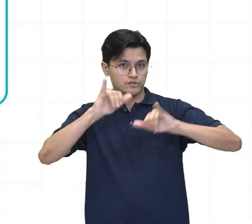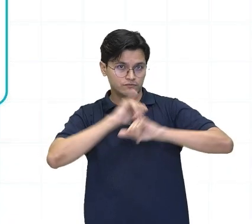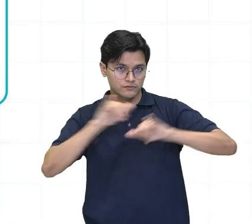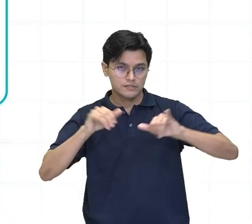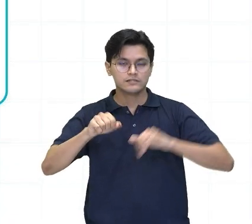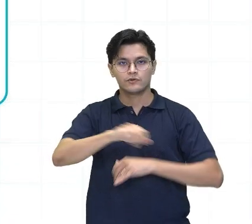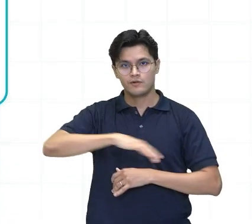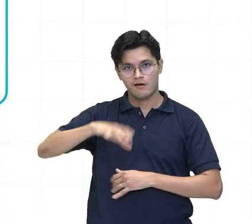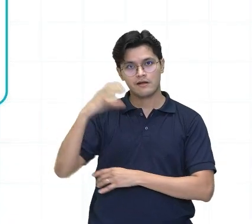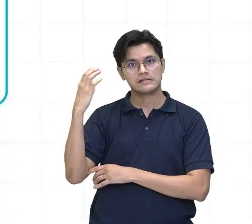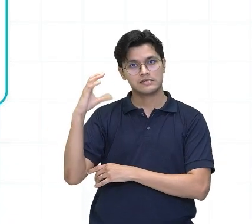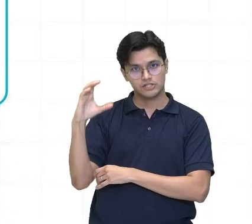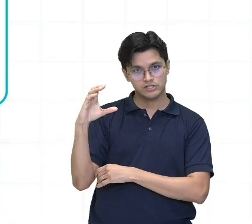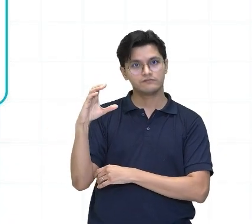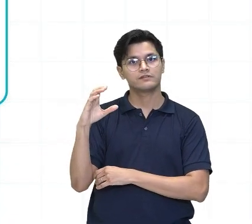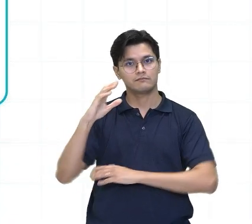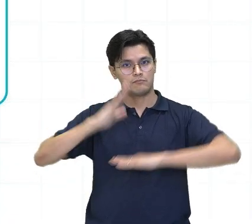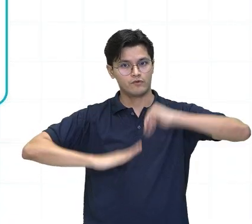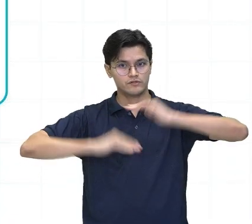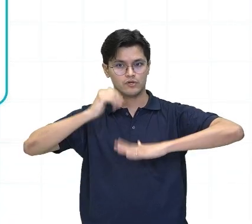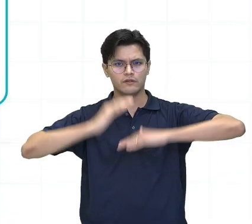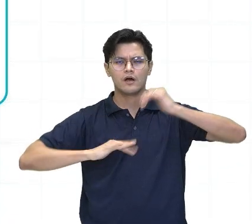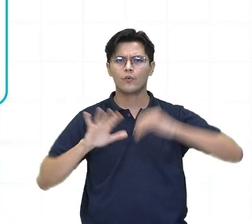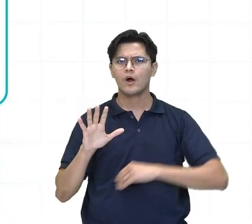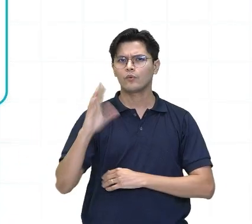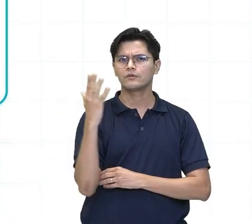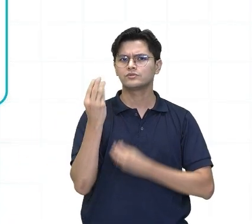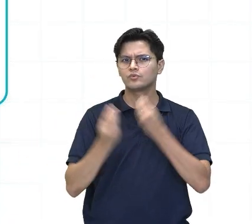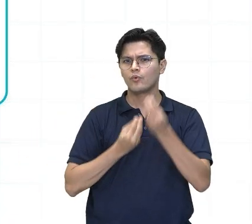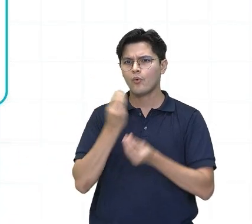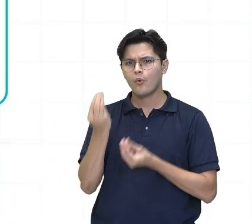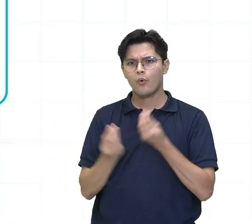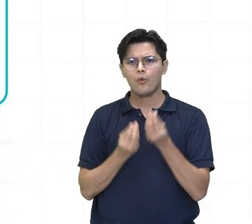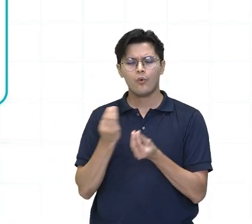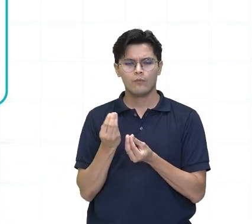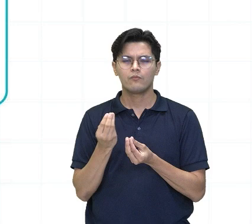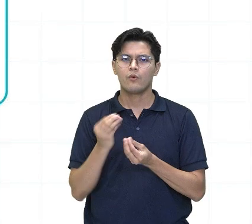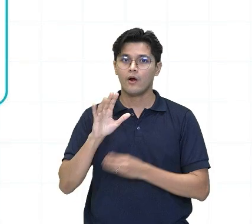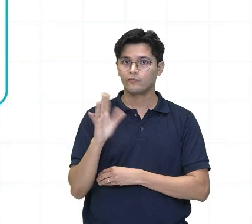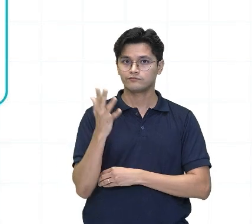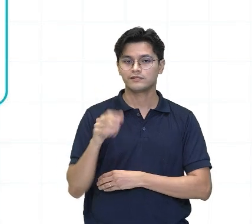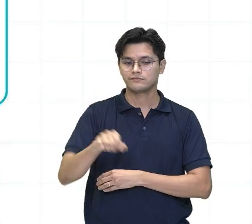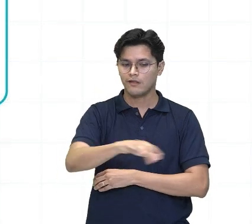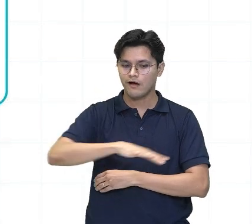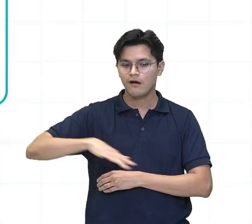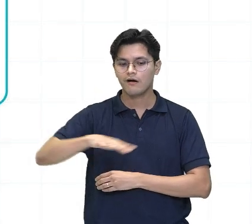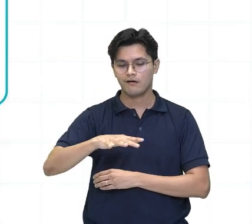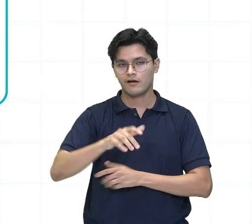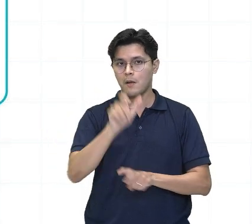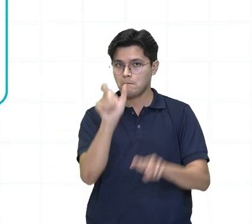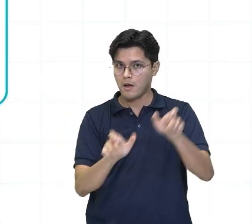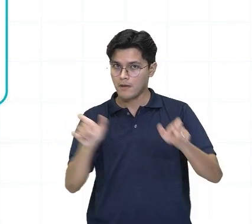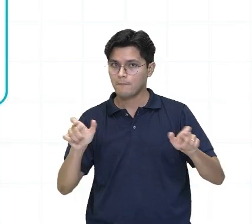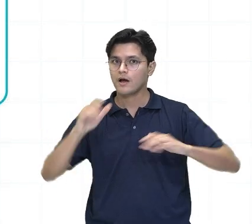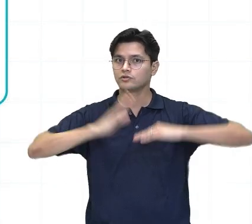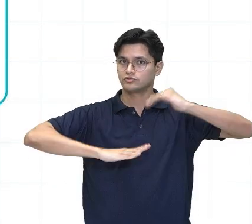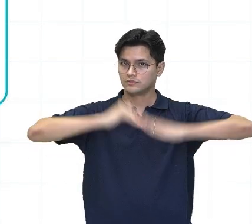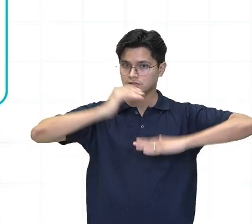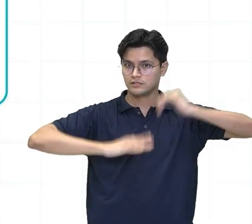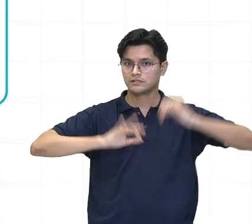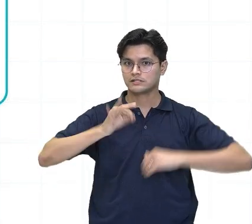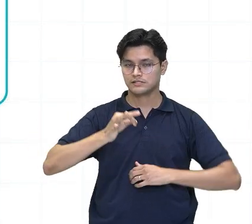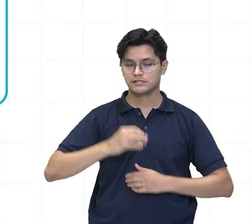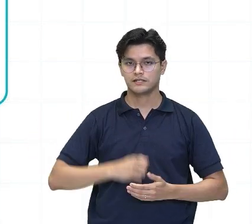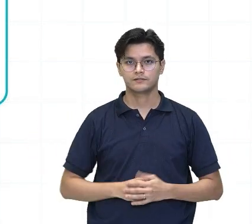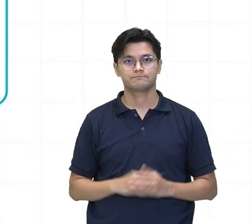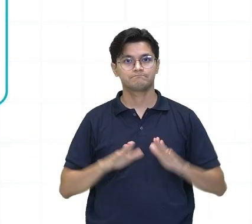científica especializada, que acontece no meio dos cientistas ali. É de especialista para especialista, tá bom? Então,